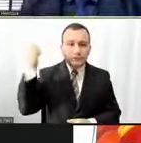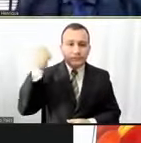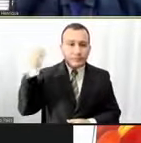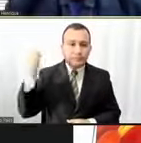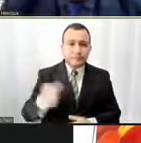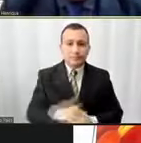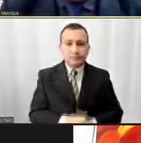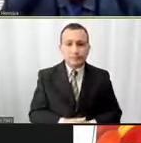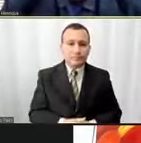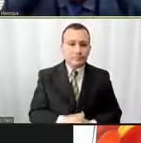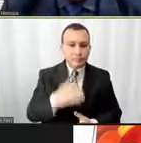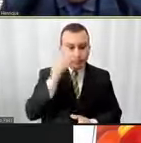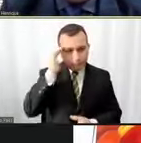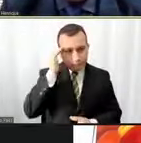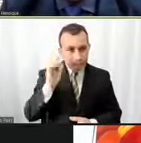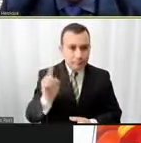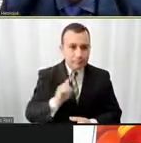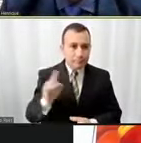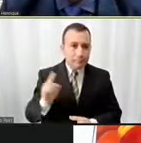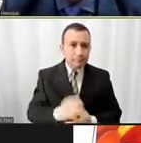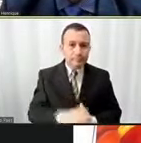Eu não entendi, vereador.